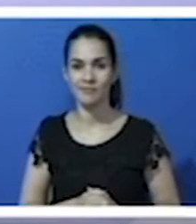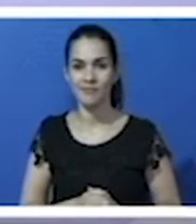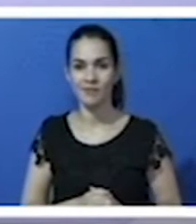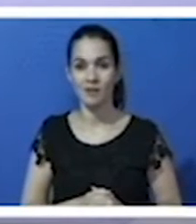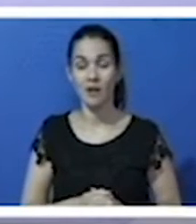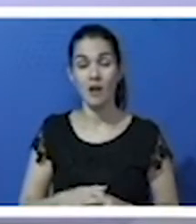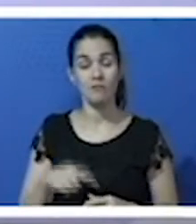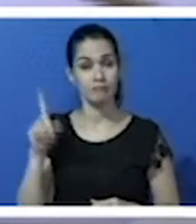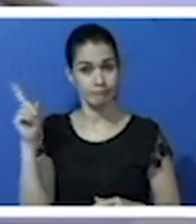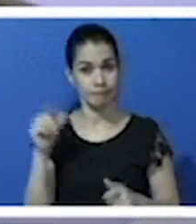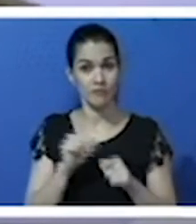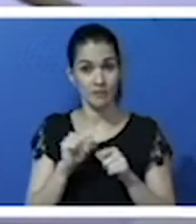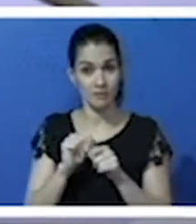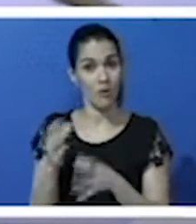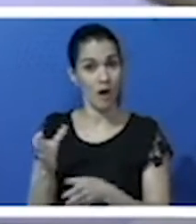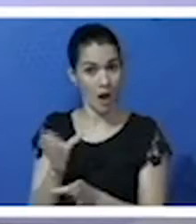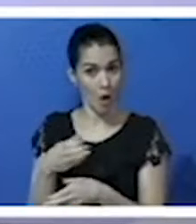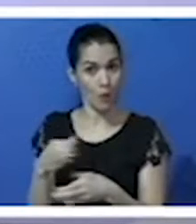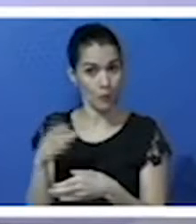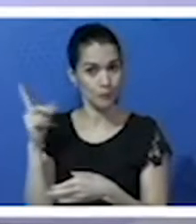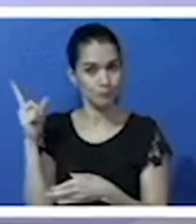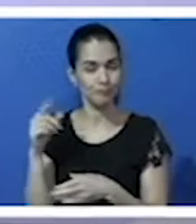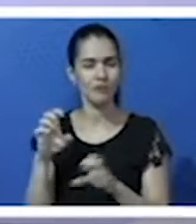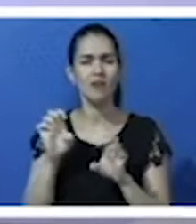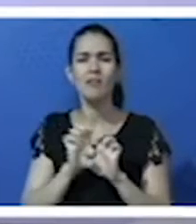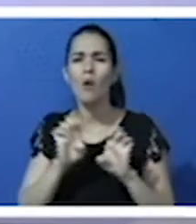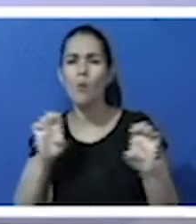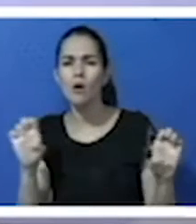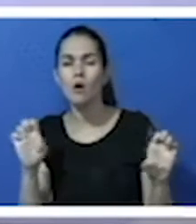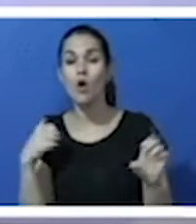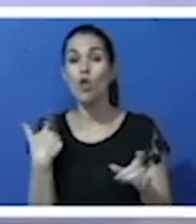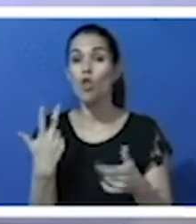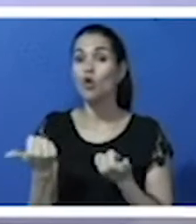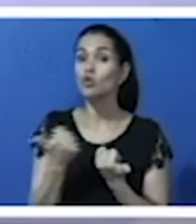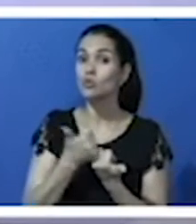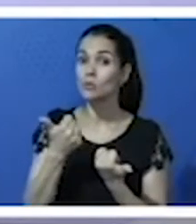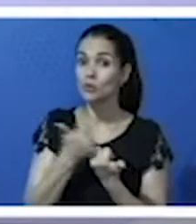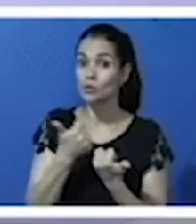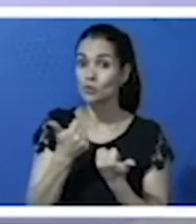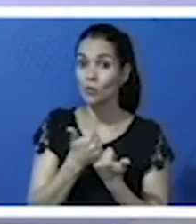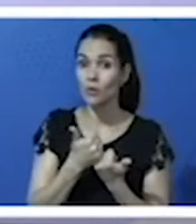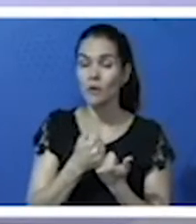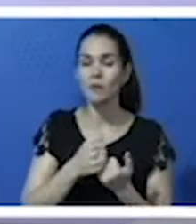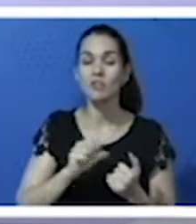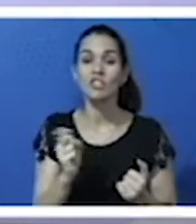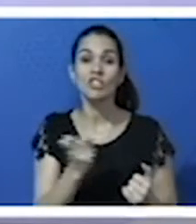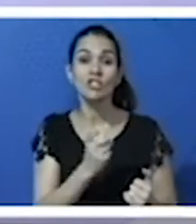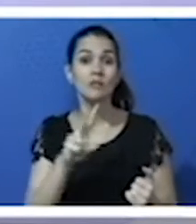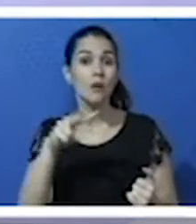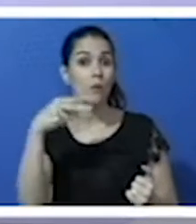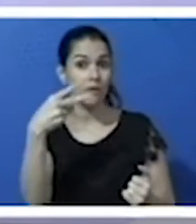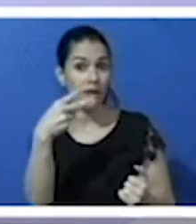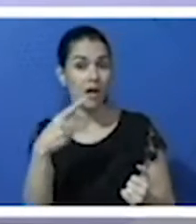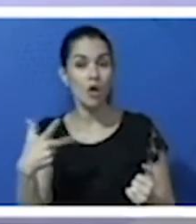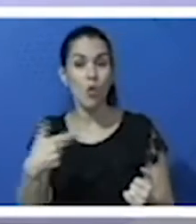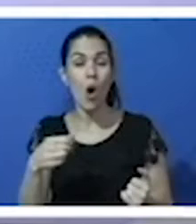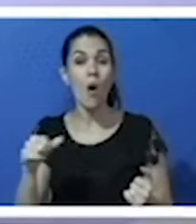Para resolver essa equação, nós substituímos no lugar do x ao quadrado, nós colocamos a letra y.